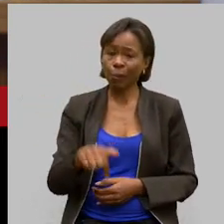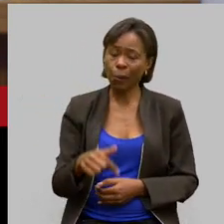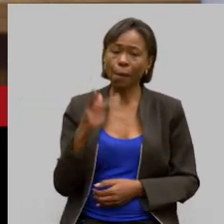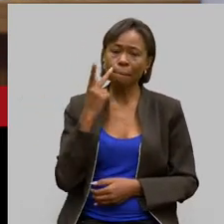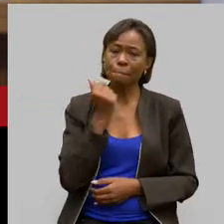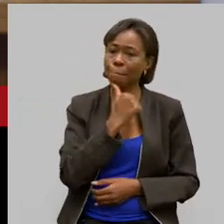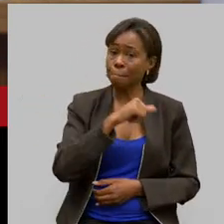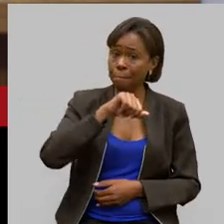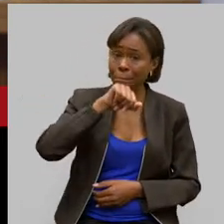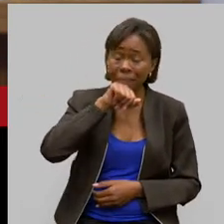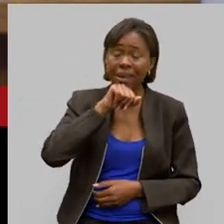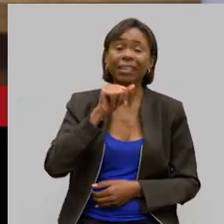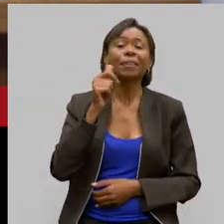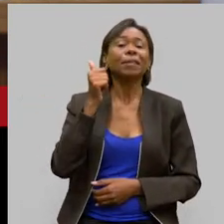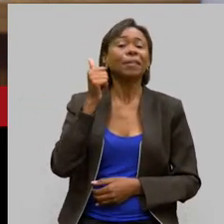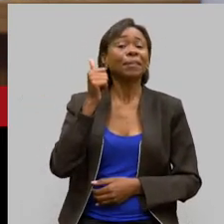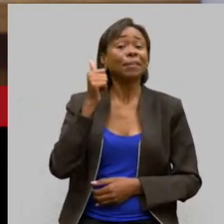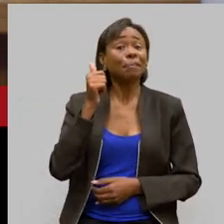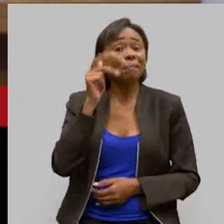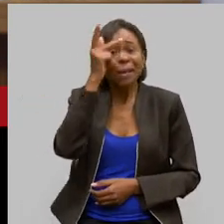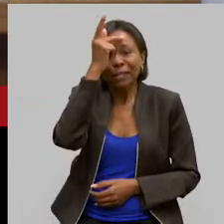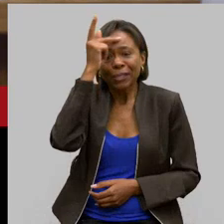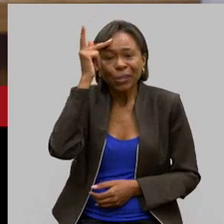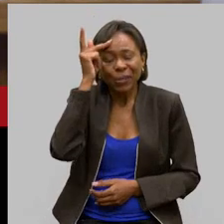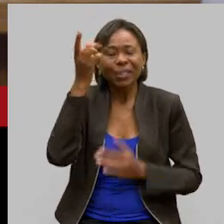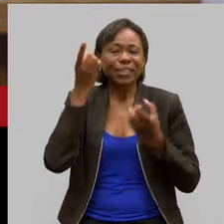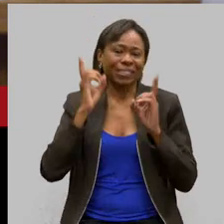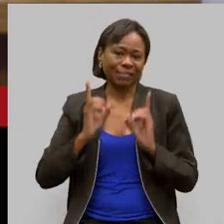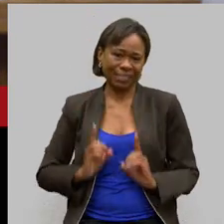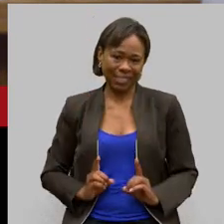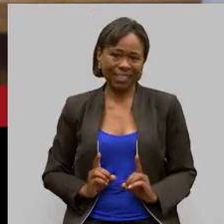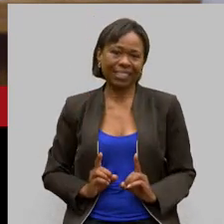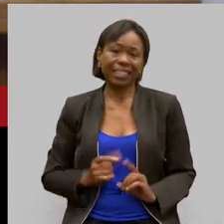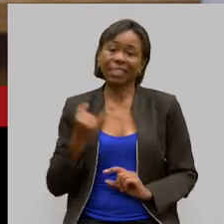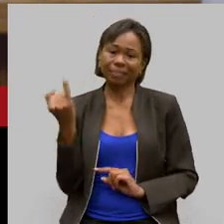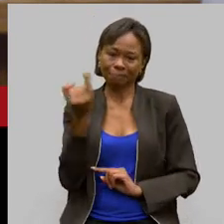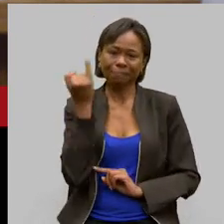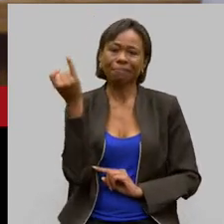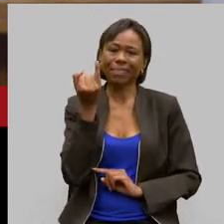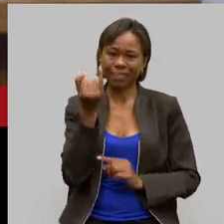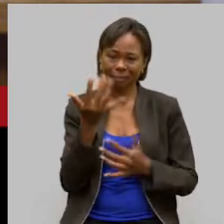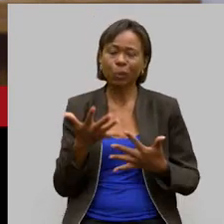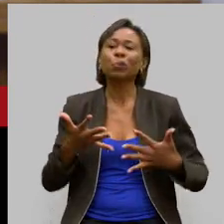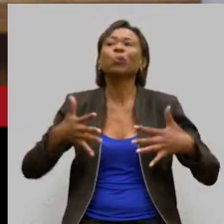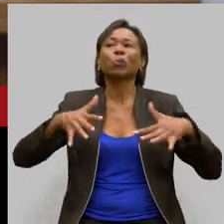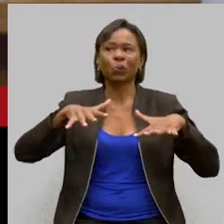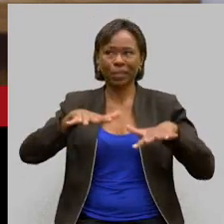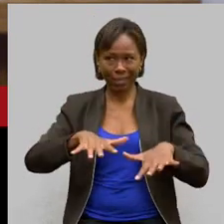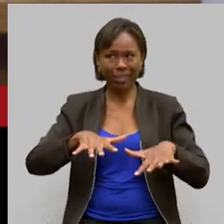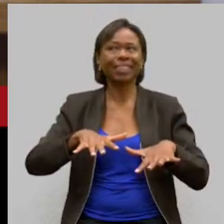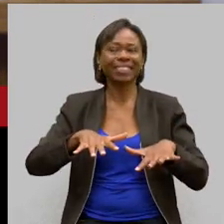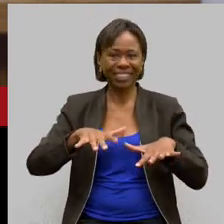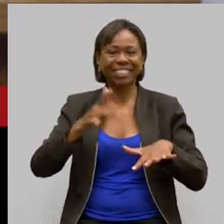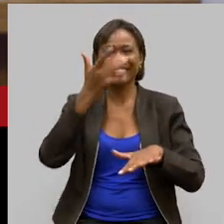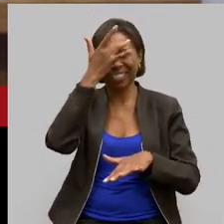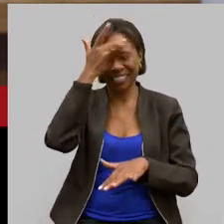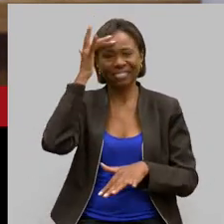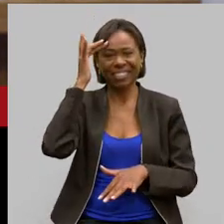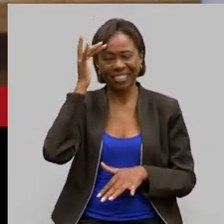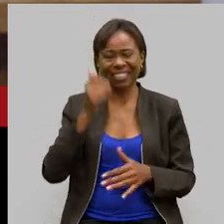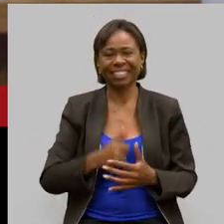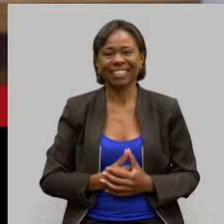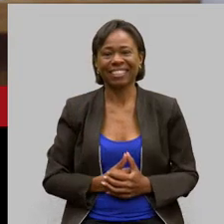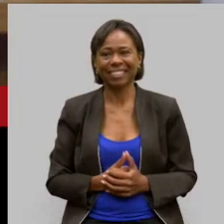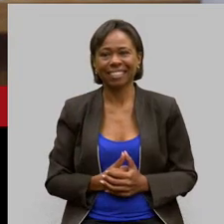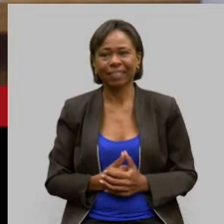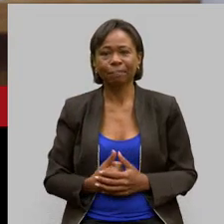com deficiência que são fundamentais também paraa inclusão dessas pessoas com deficiência E aí gente